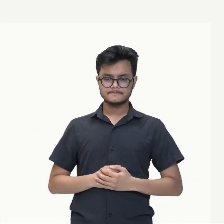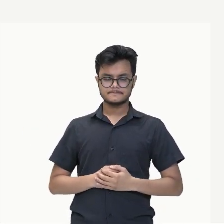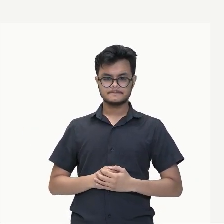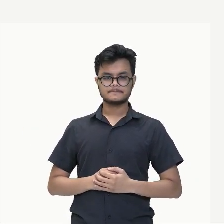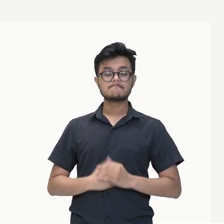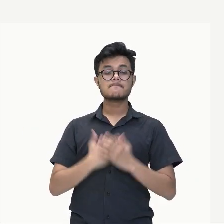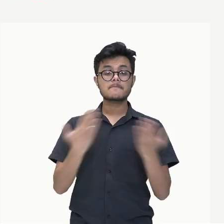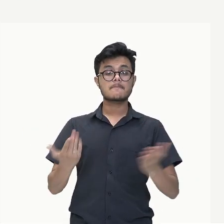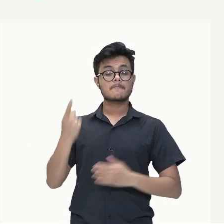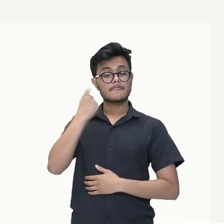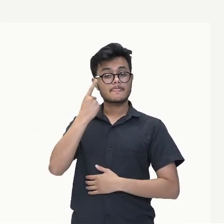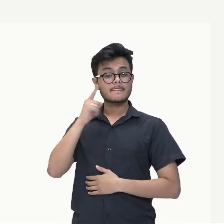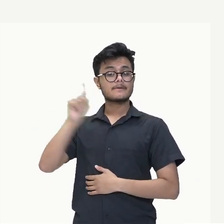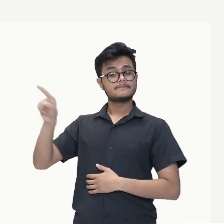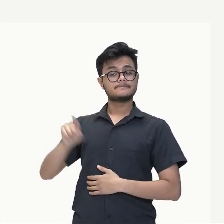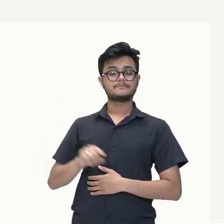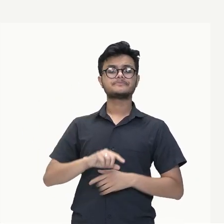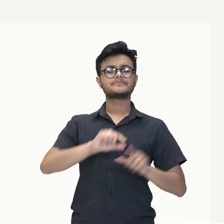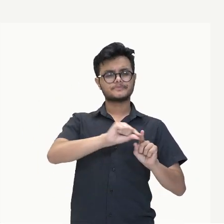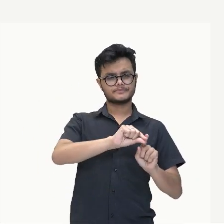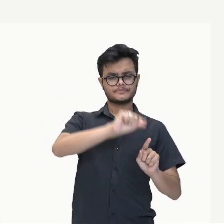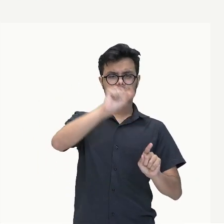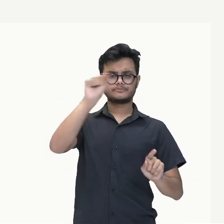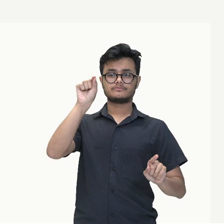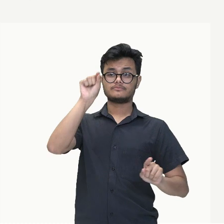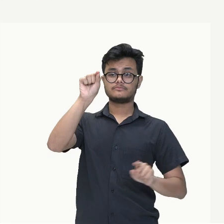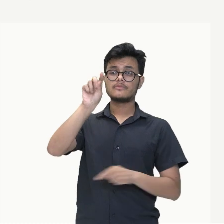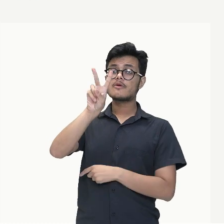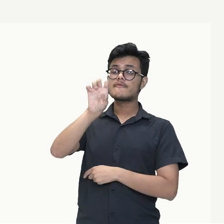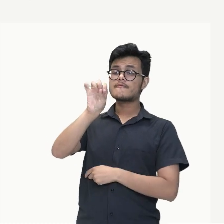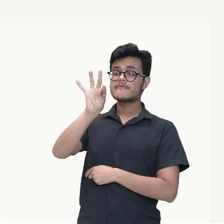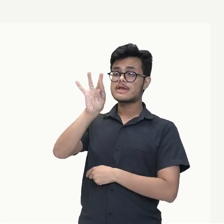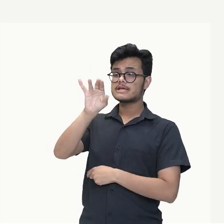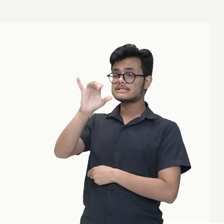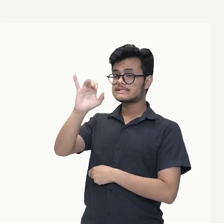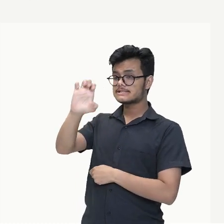Então, veja, o vértice da parábola corresponde